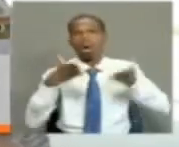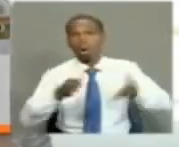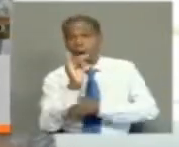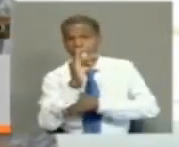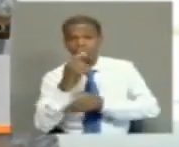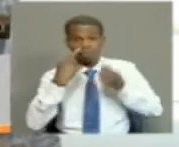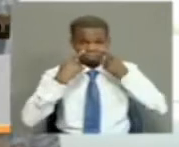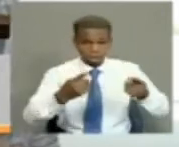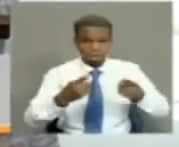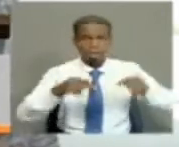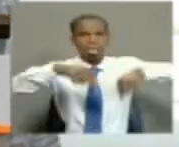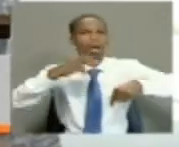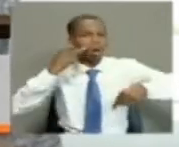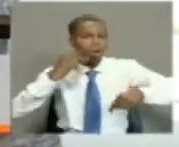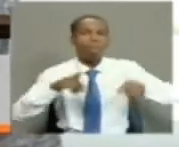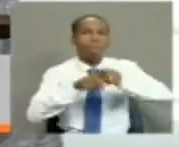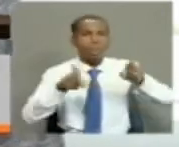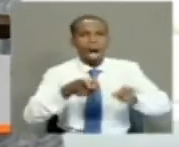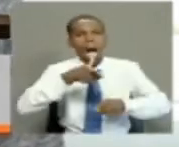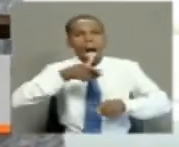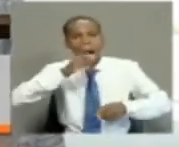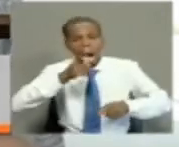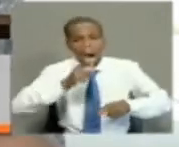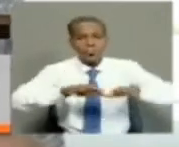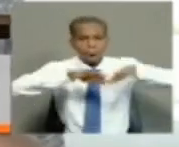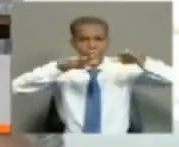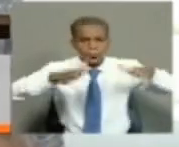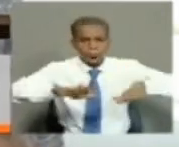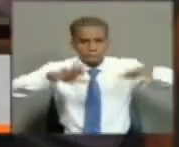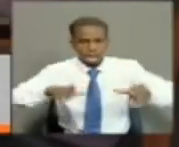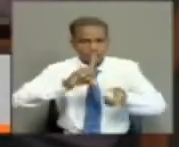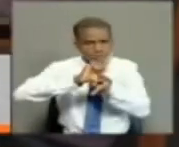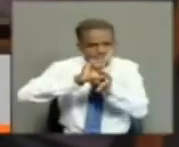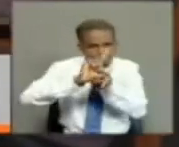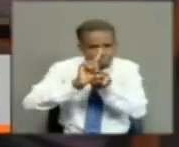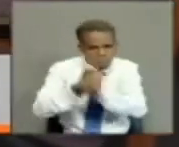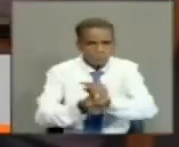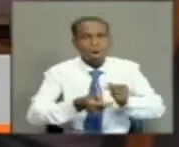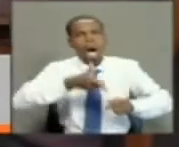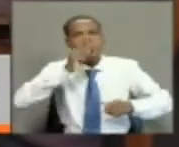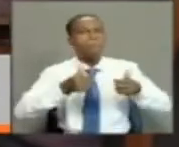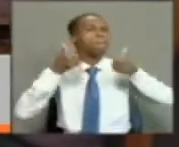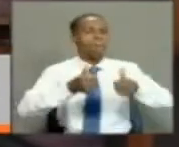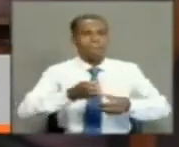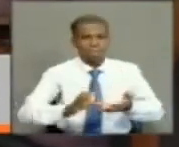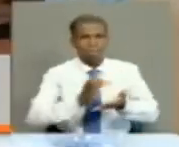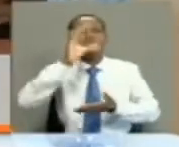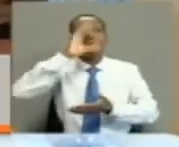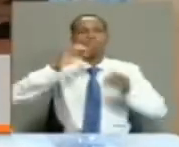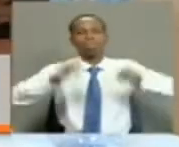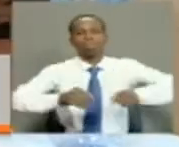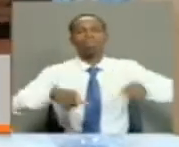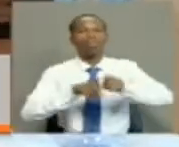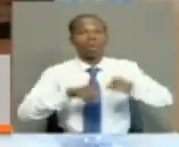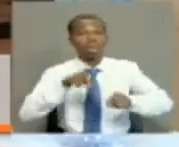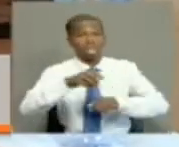que, de facto, temos condições de converter ou de produzir água doce a partir da água salgada. O encontro que juntou técnicos do Ministério da